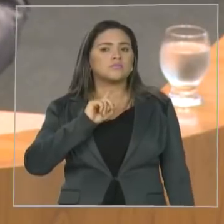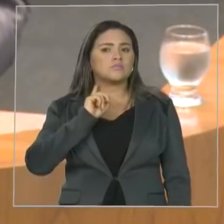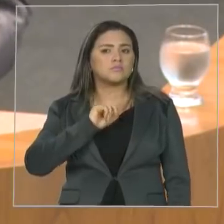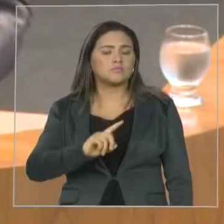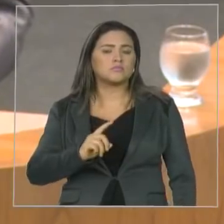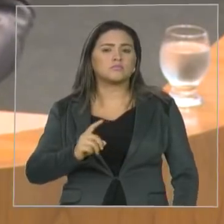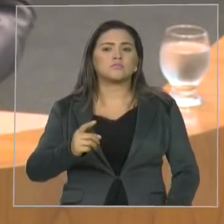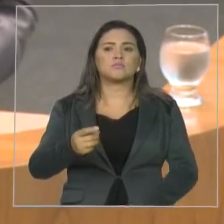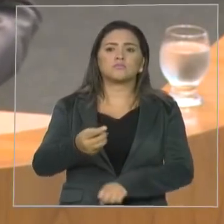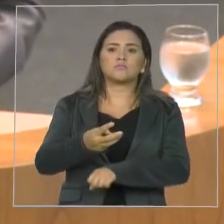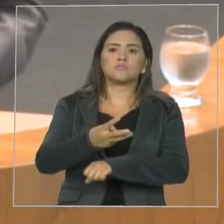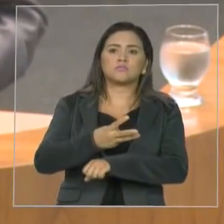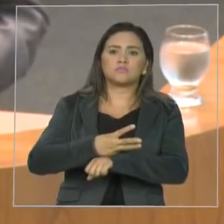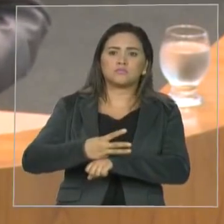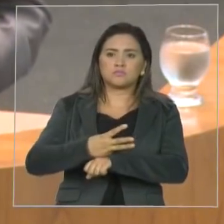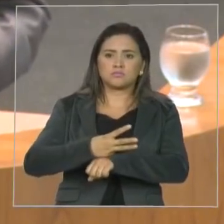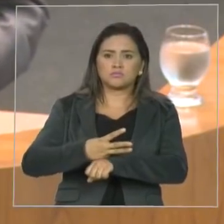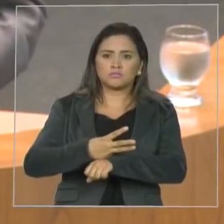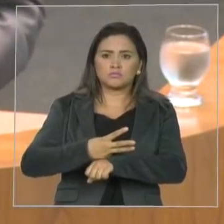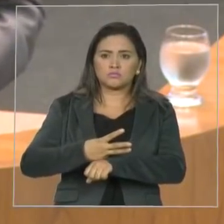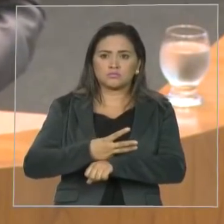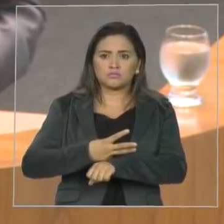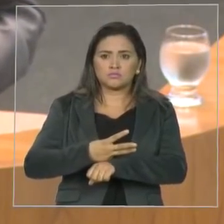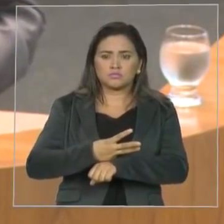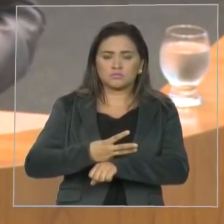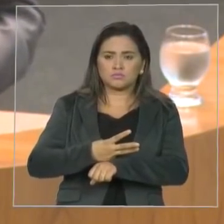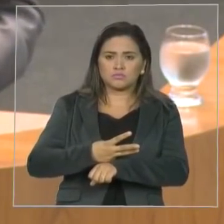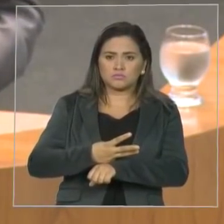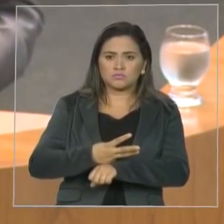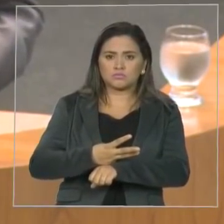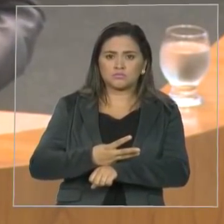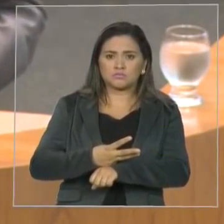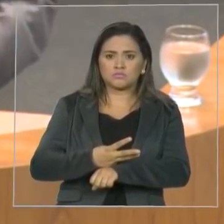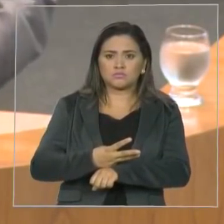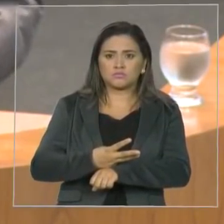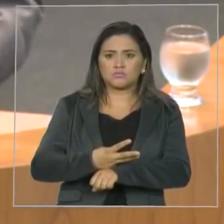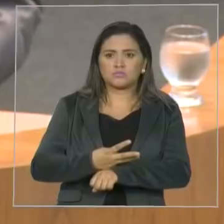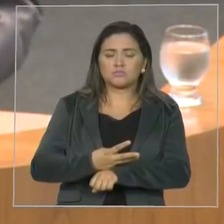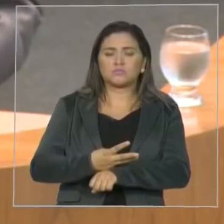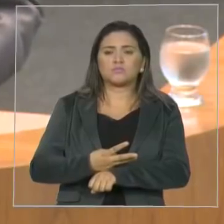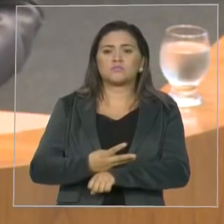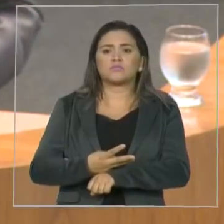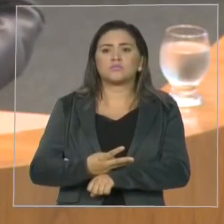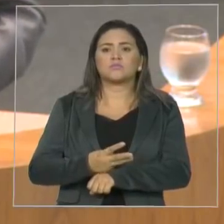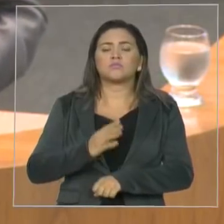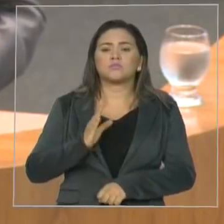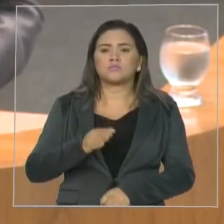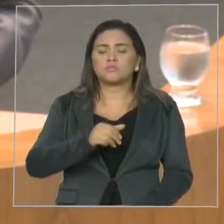A partir de janeiro, de 16 de janeiro, o Estado do Rio de Janeiro,